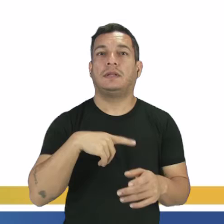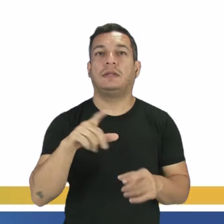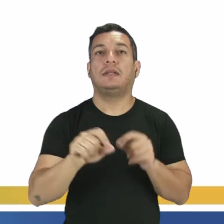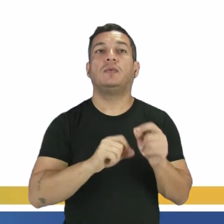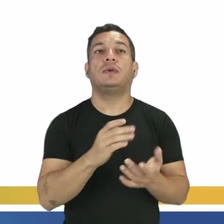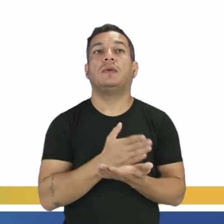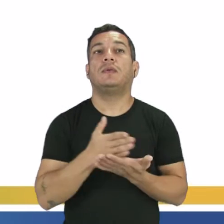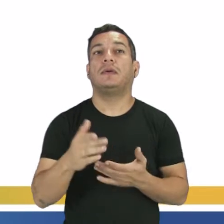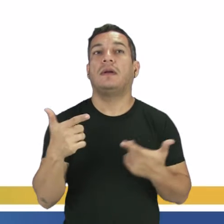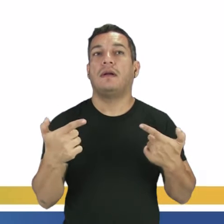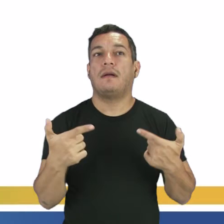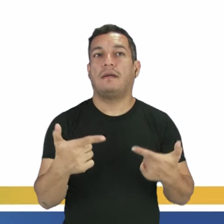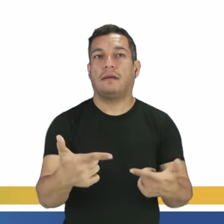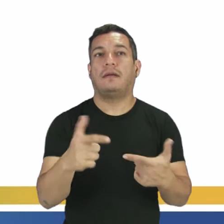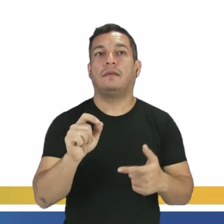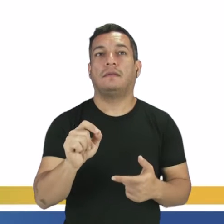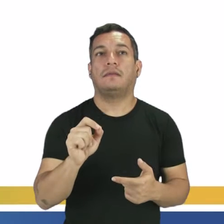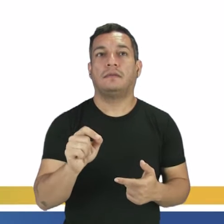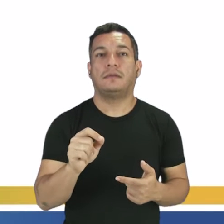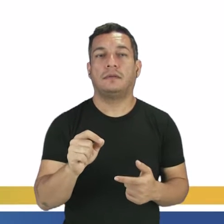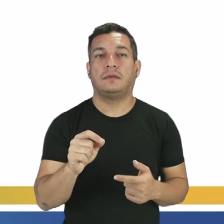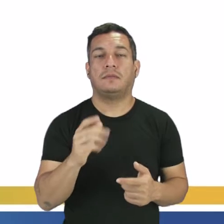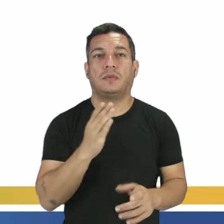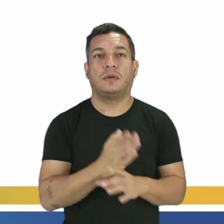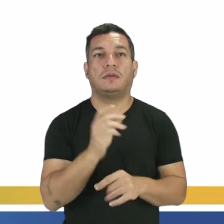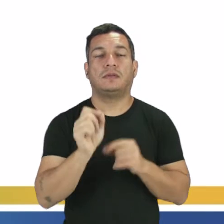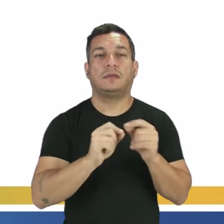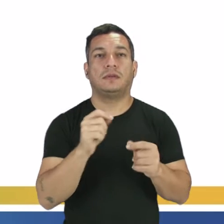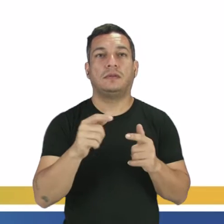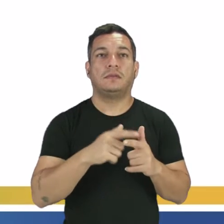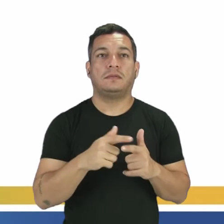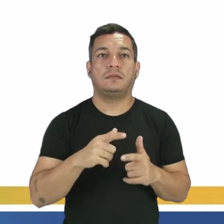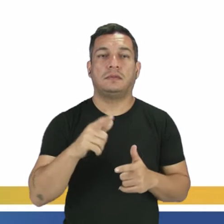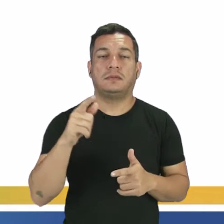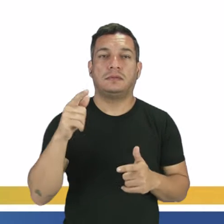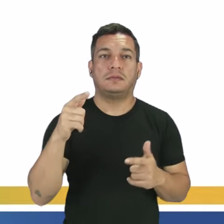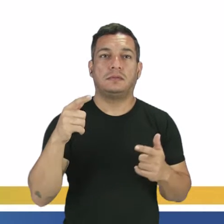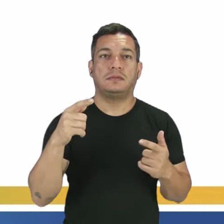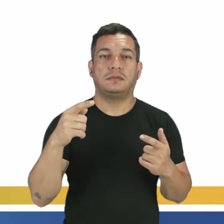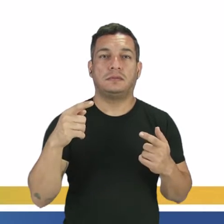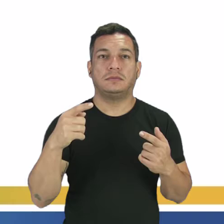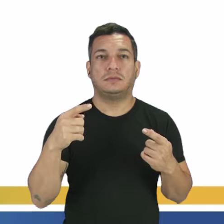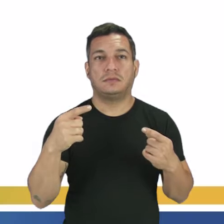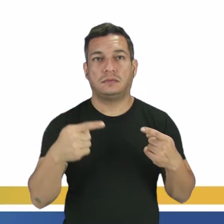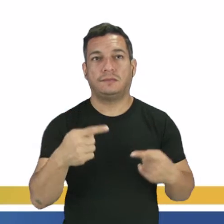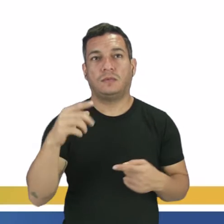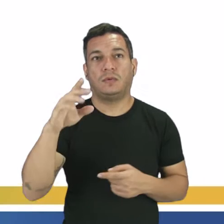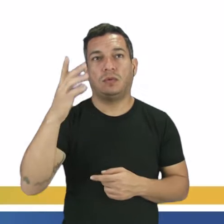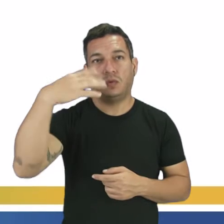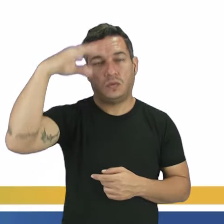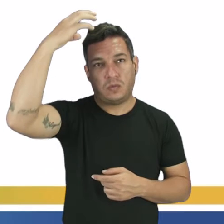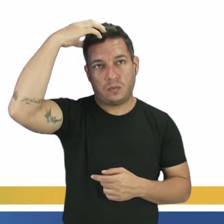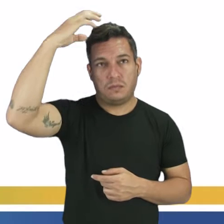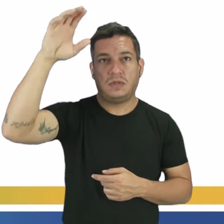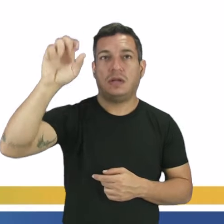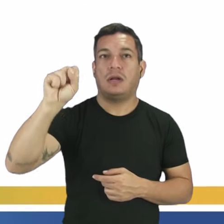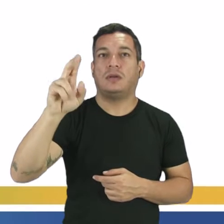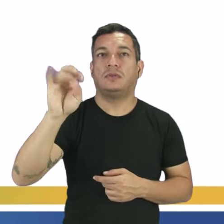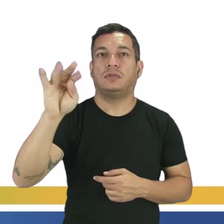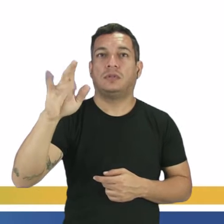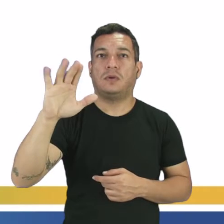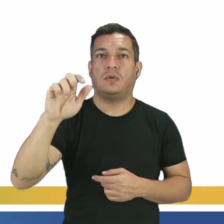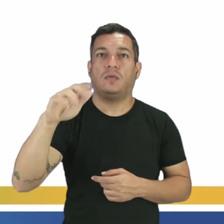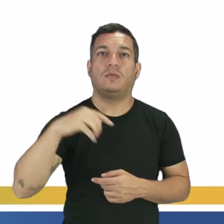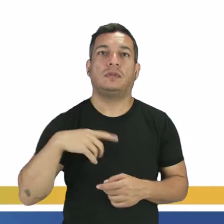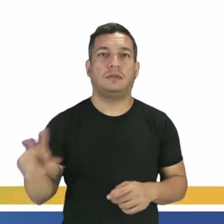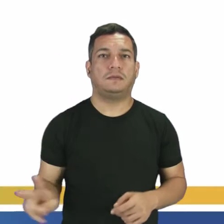início à guerra contra o domínio austríaco, alcançando expressivas vitórias. No sul